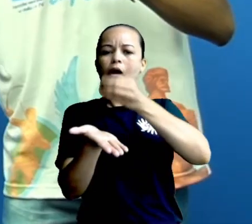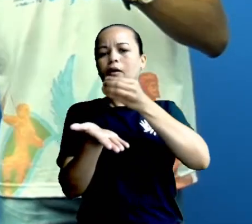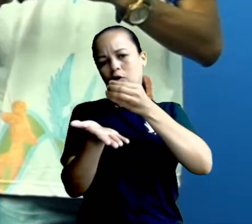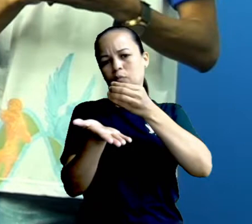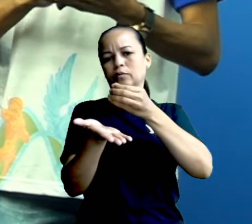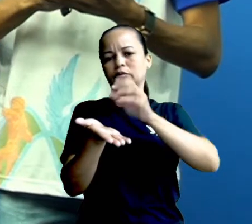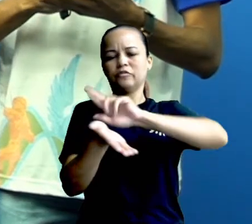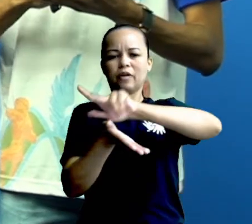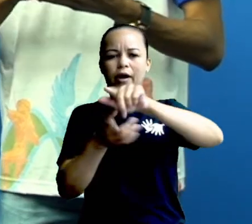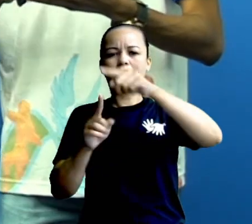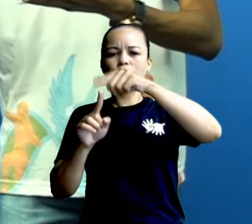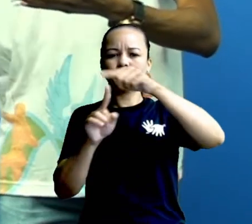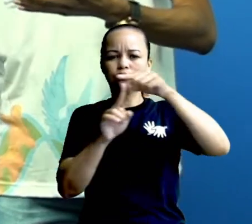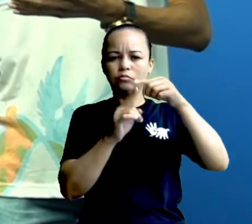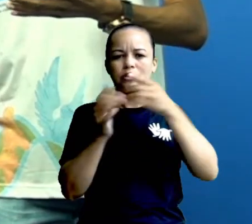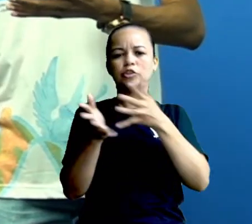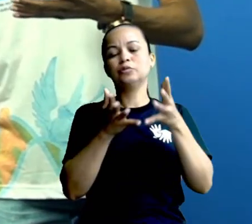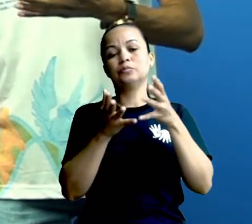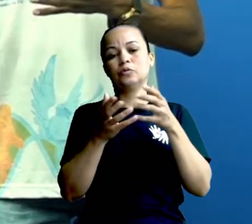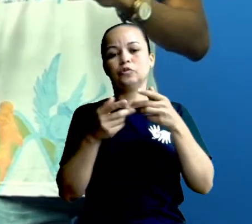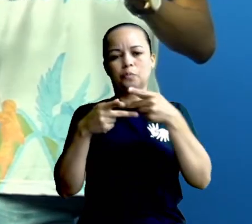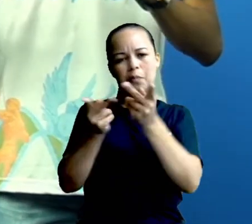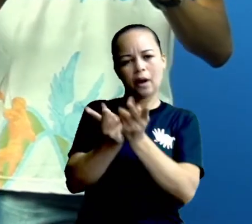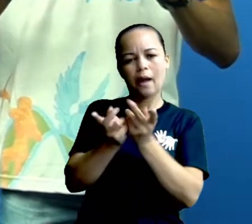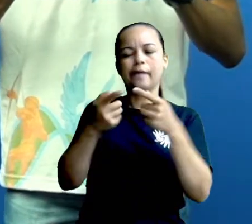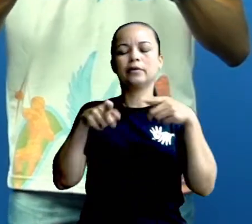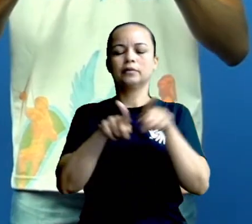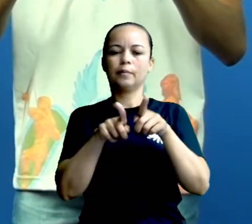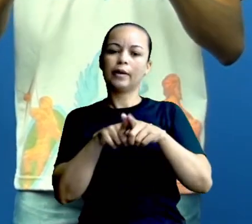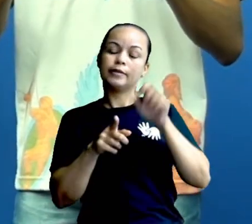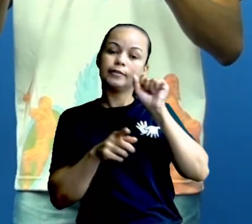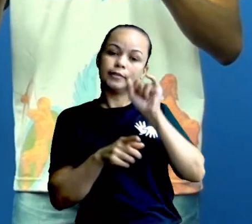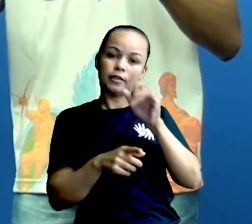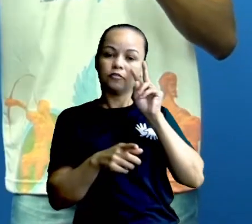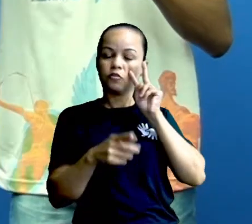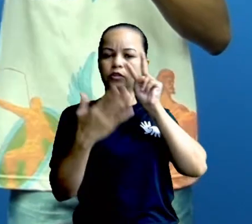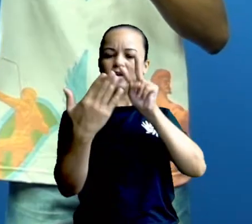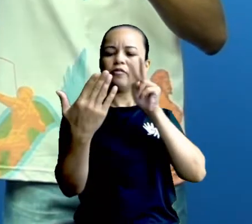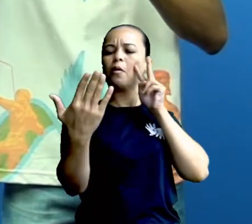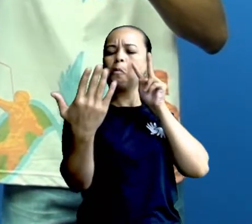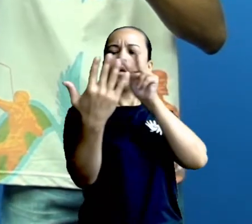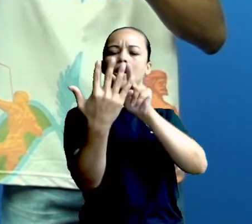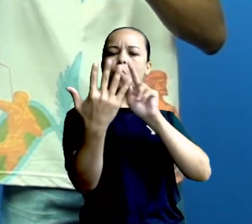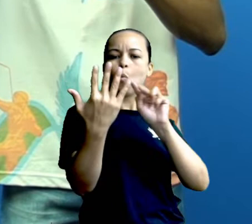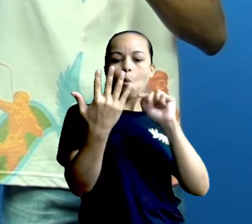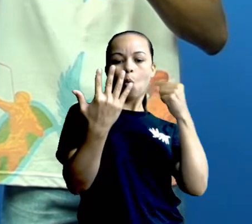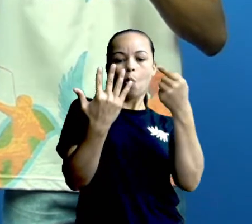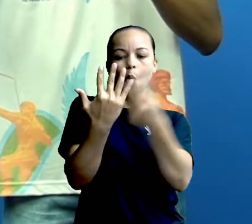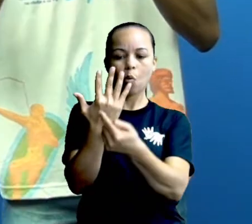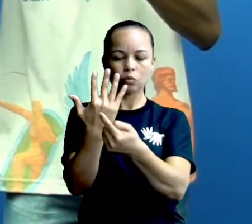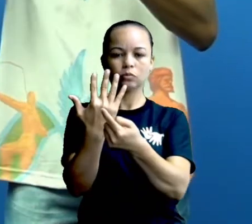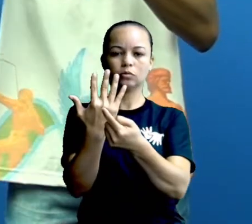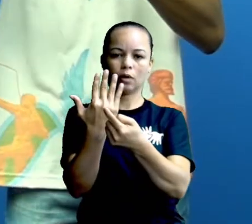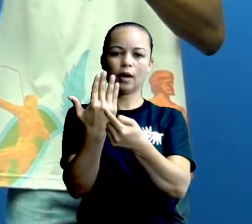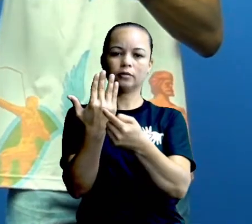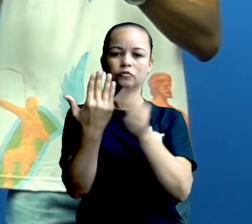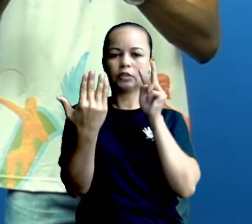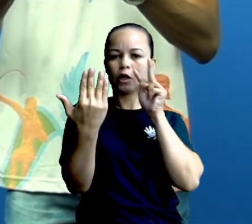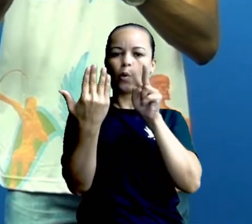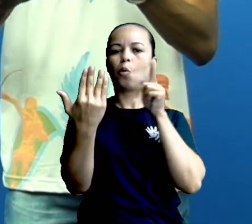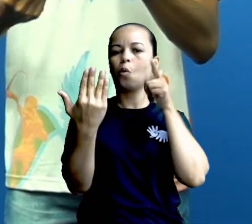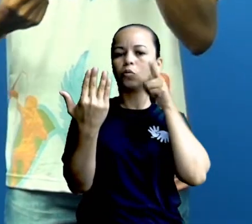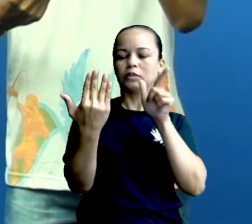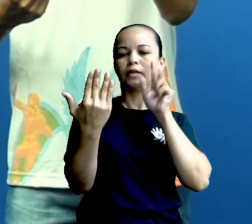Um prato, existe pratos de várias tonalidades. Então, se você conseguir ver bem o outro objeto do outro